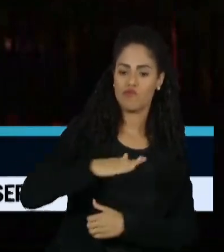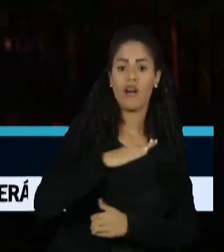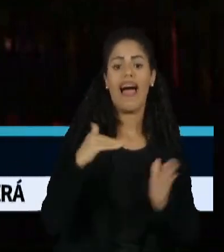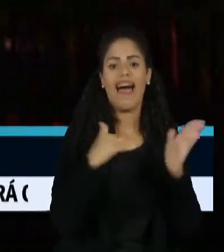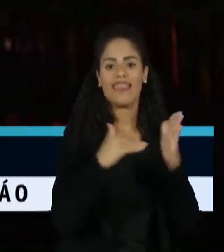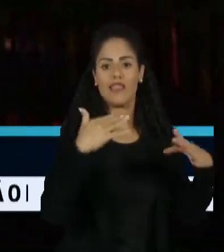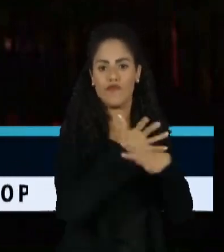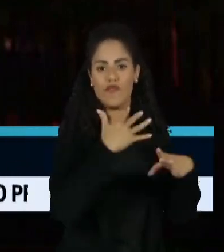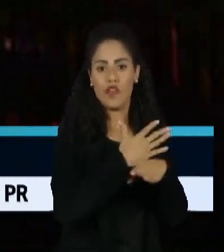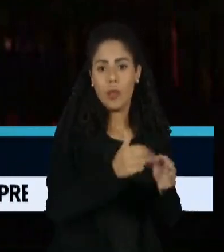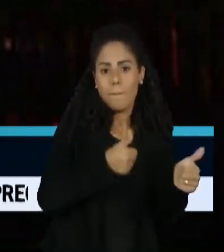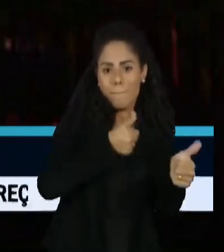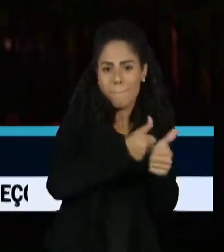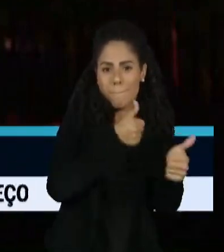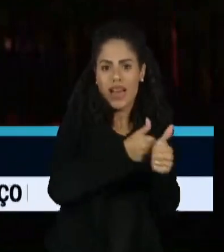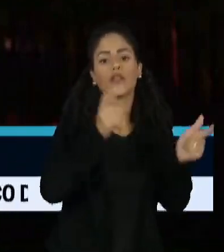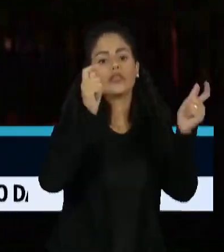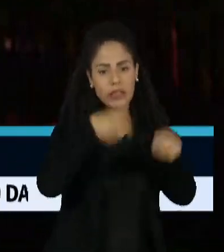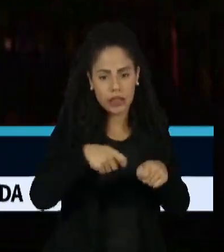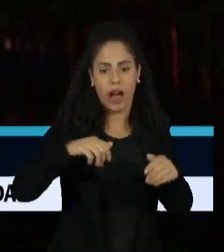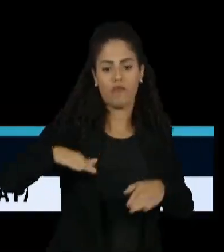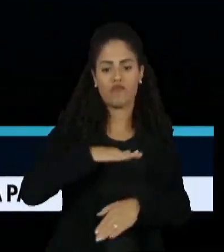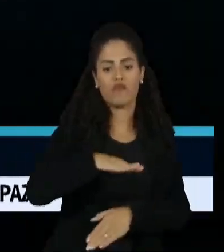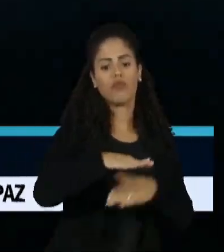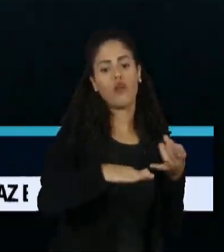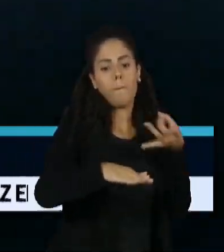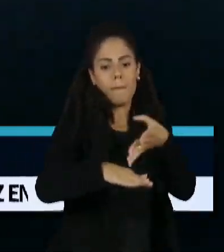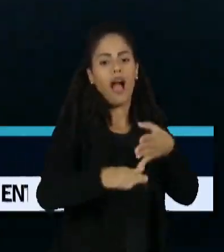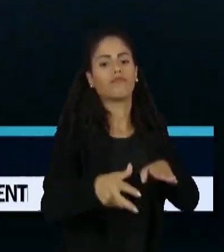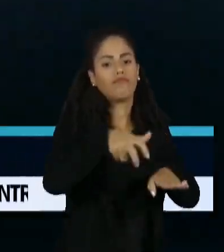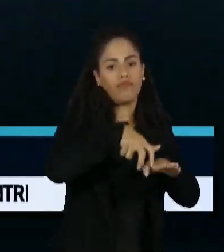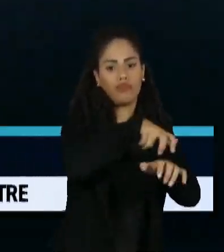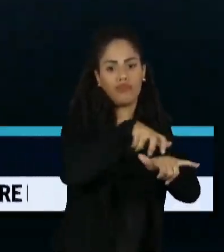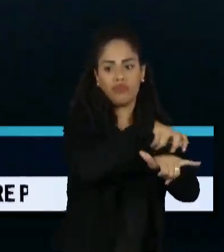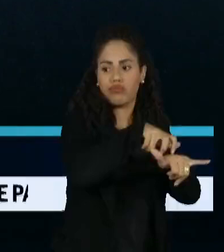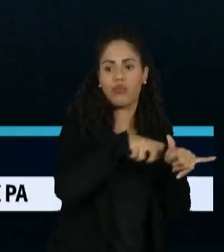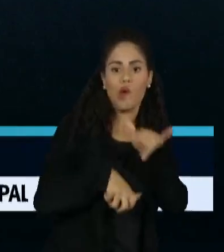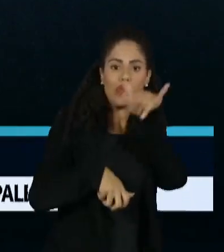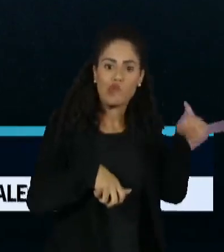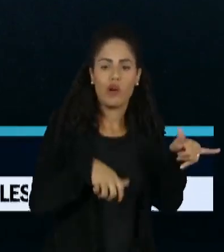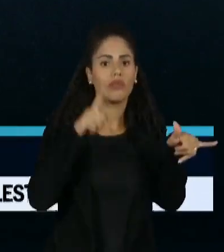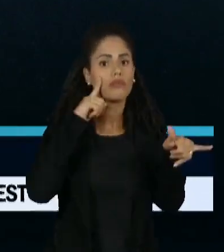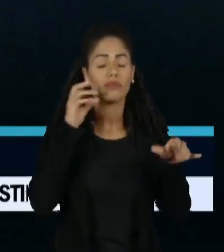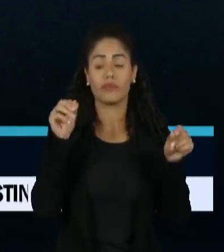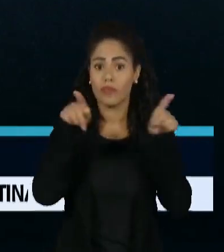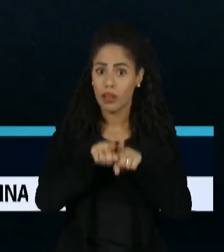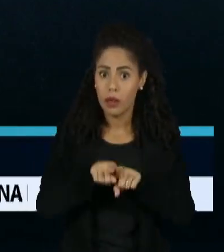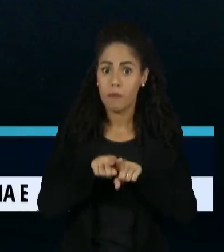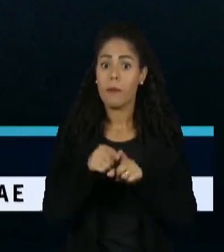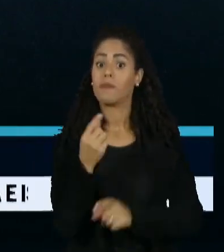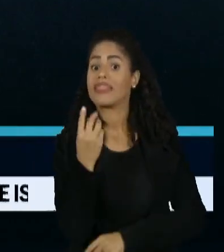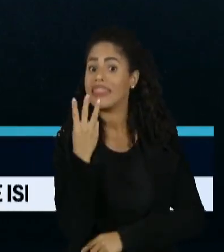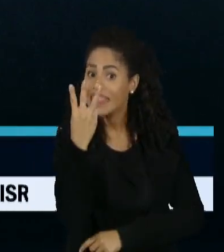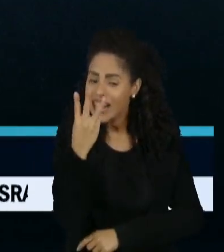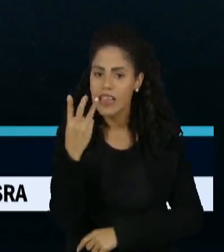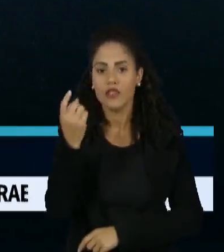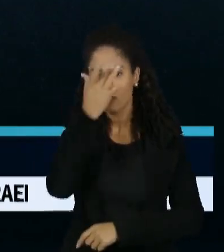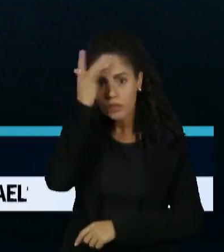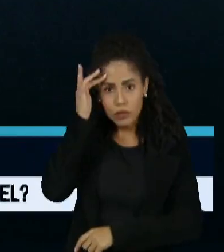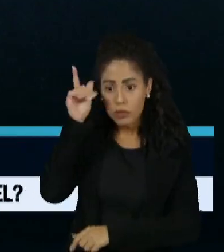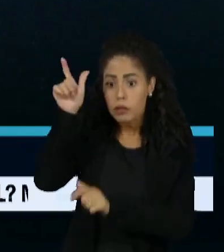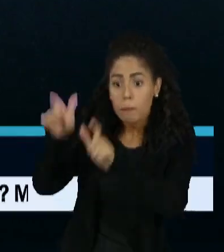nação vizinha, onde podem pegar um avião. O Itamaraty ainda procura 3 brasileiros que